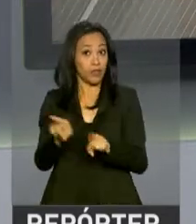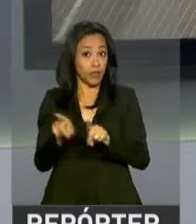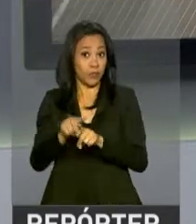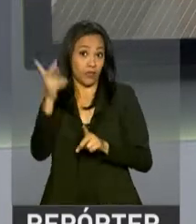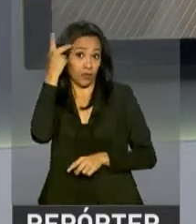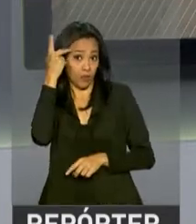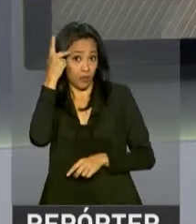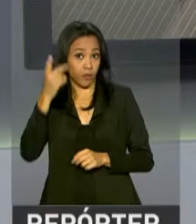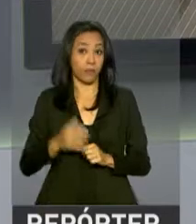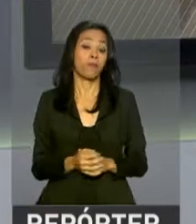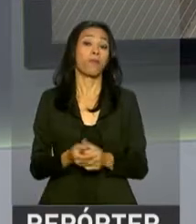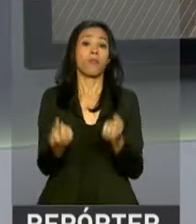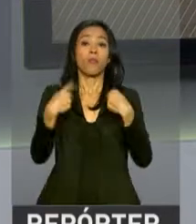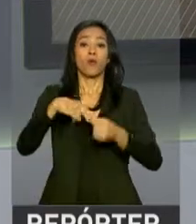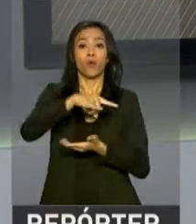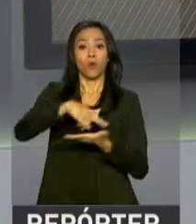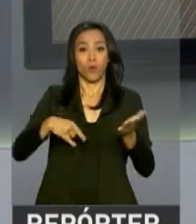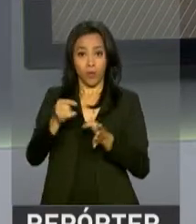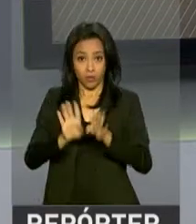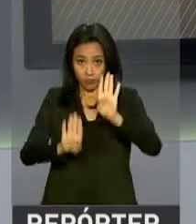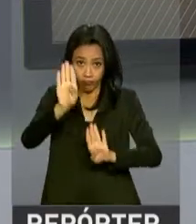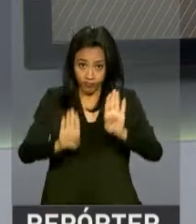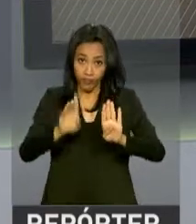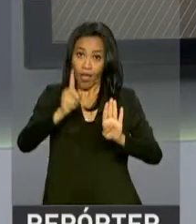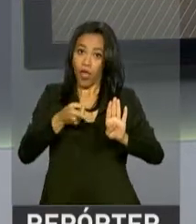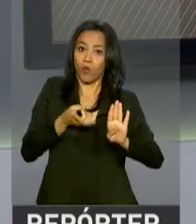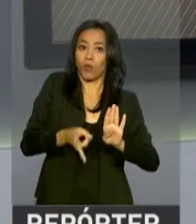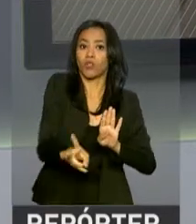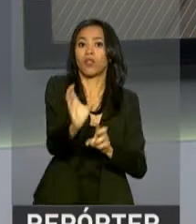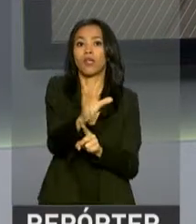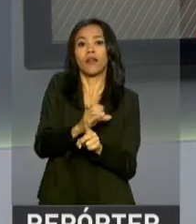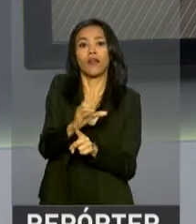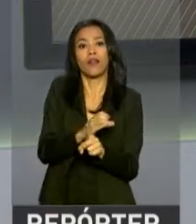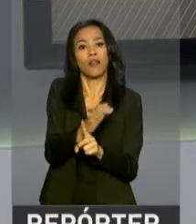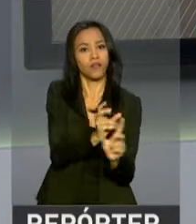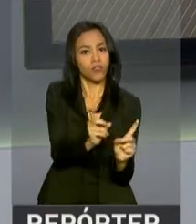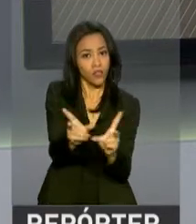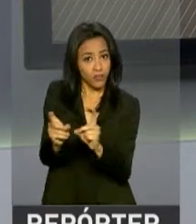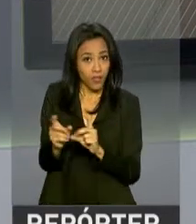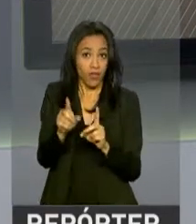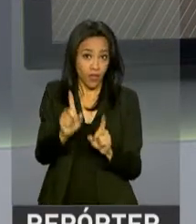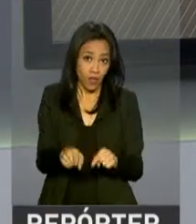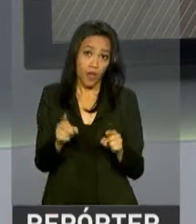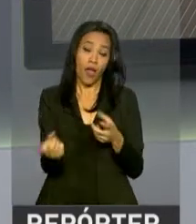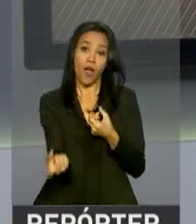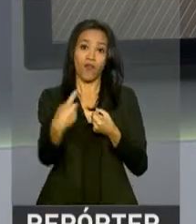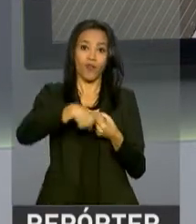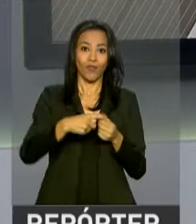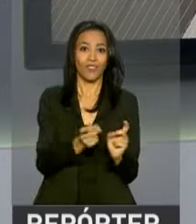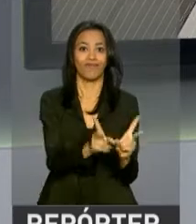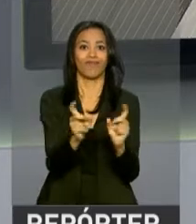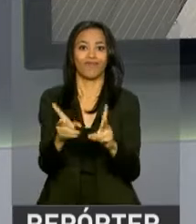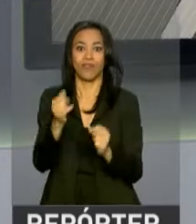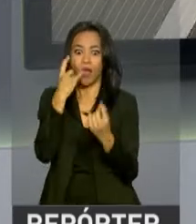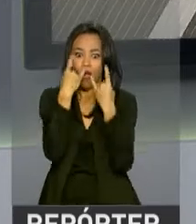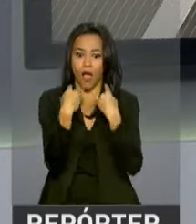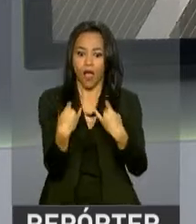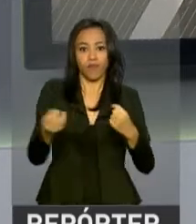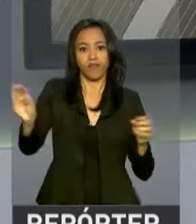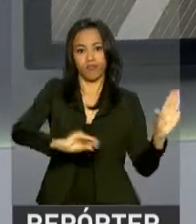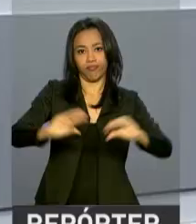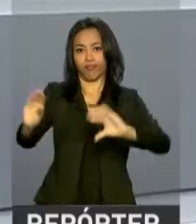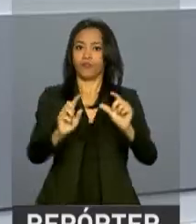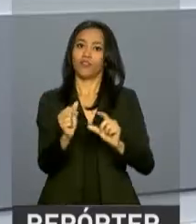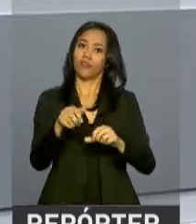paulo a licitação dá continuidade ao calendário de rodadas que ajuda na retomada do setor e atrair investimentos ao